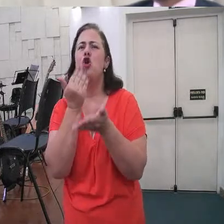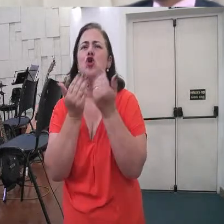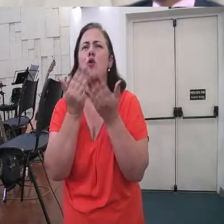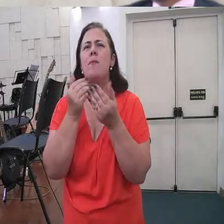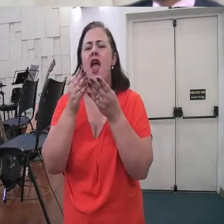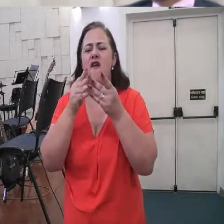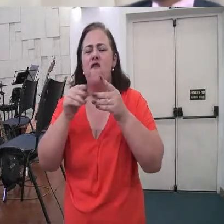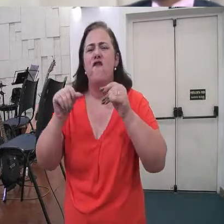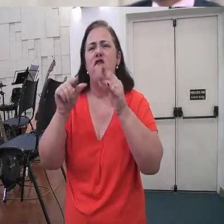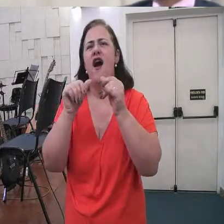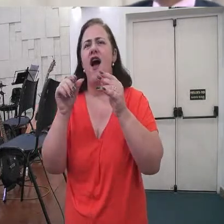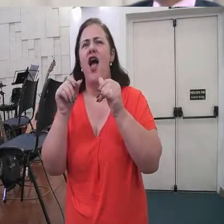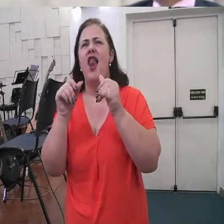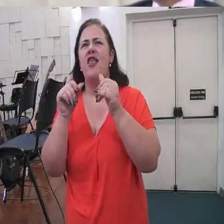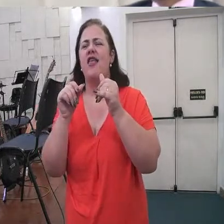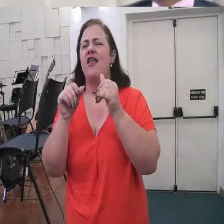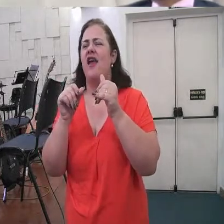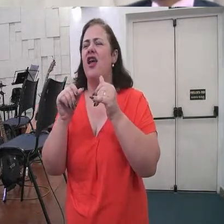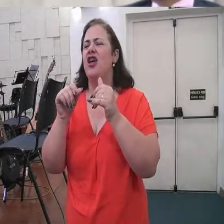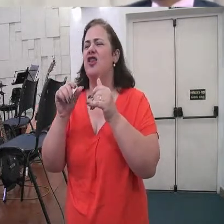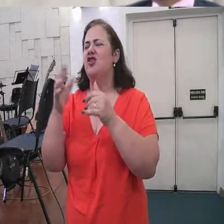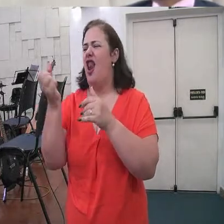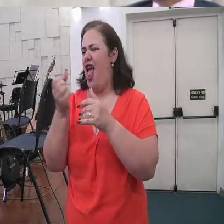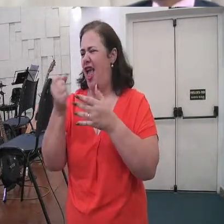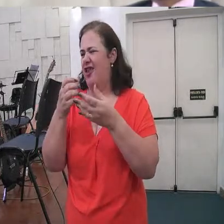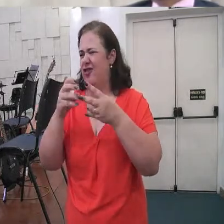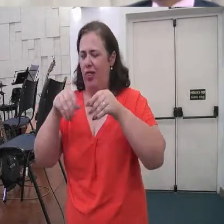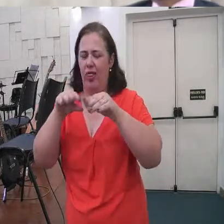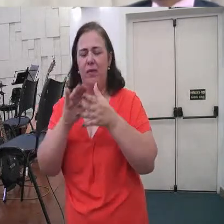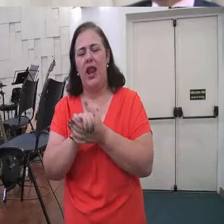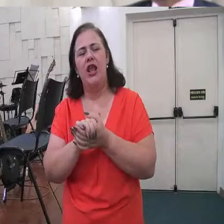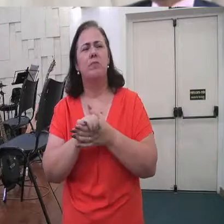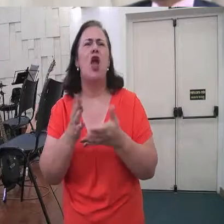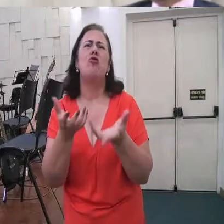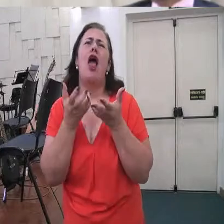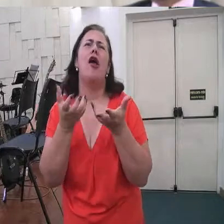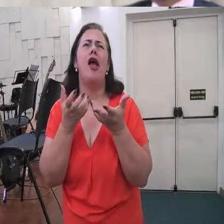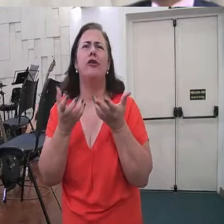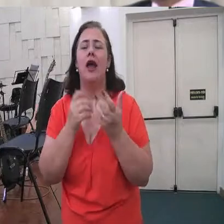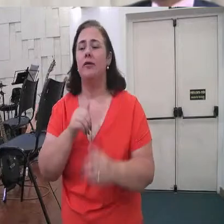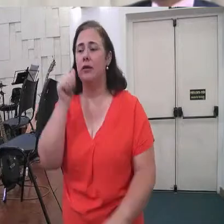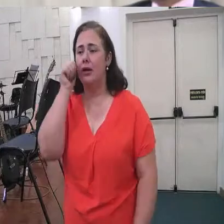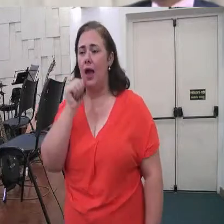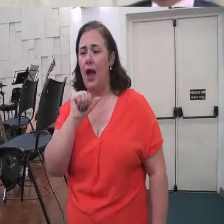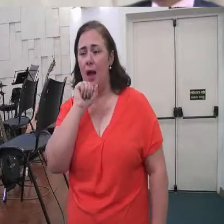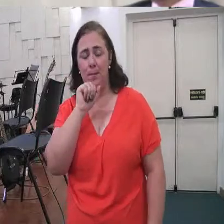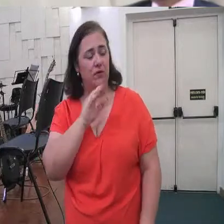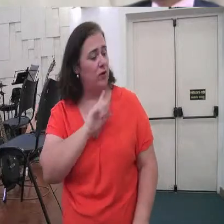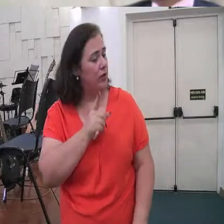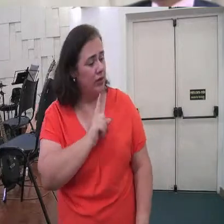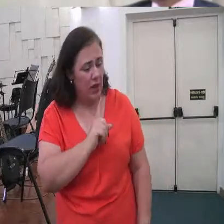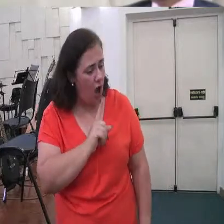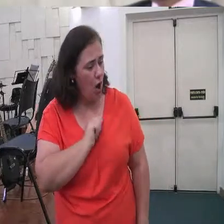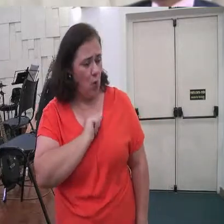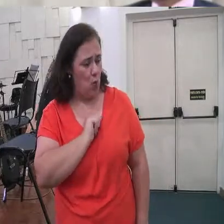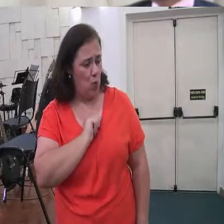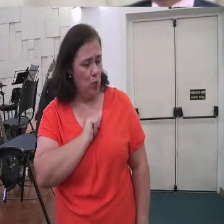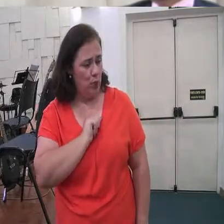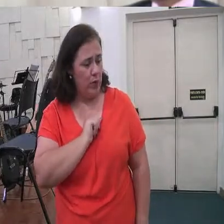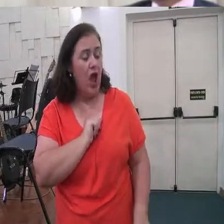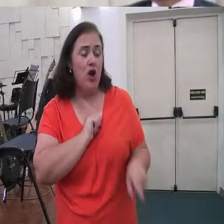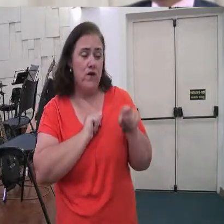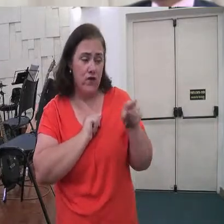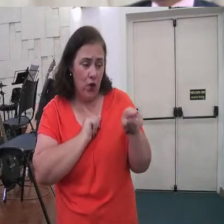Foi a resposta enfática do menino. A mãe pacientemente argumentou: mas depois você não vai comer